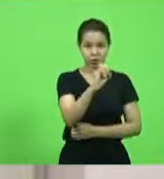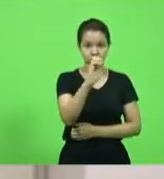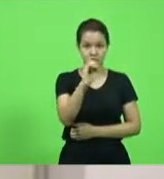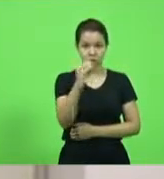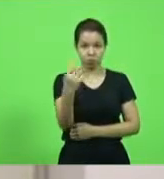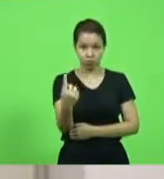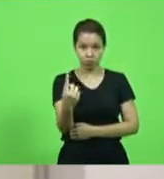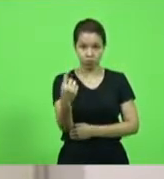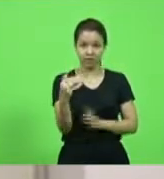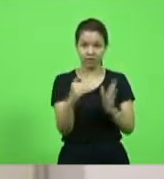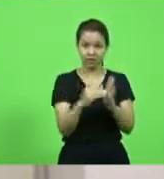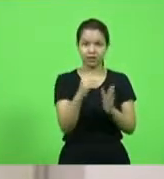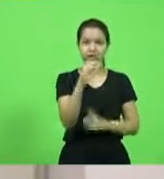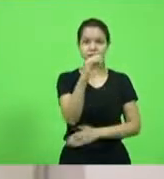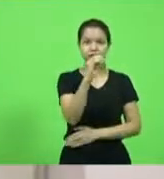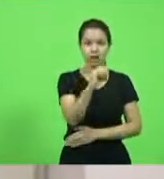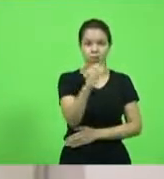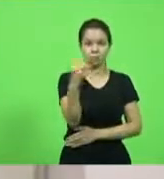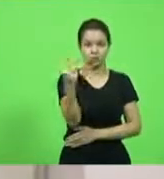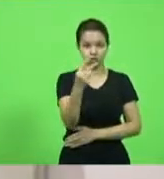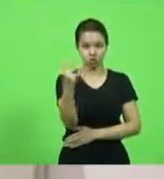001 a